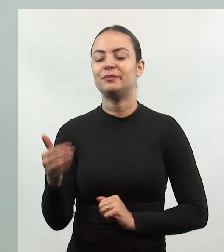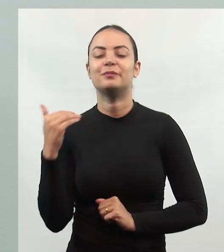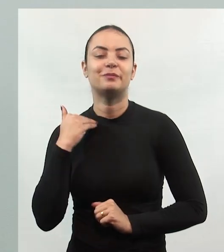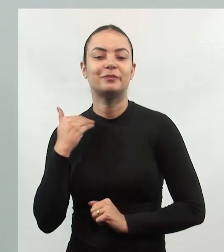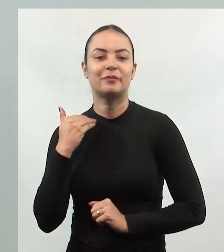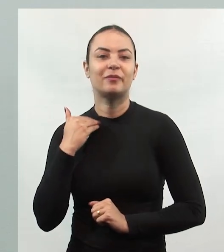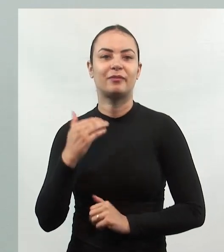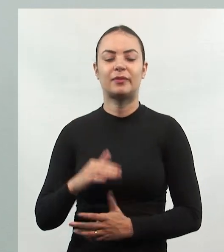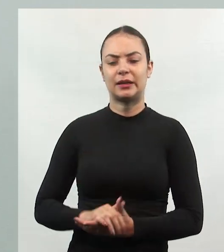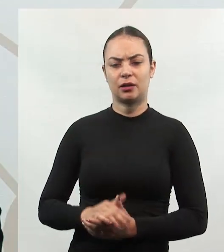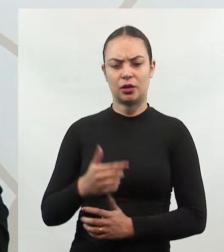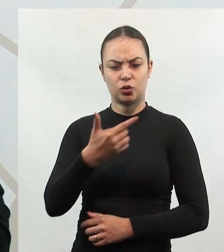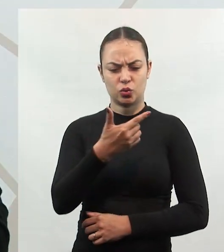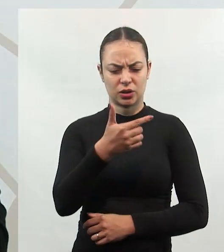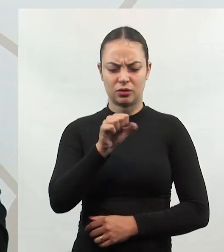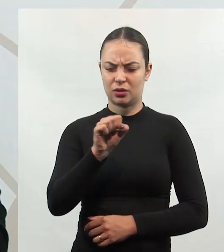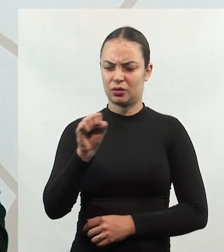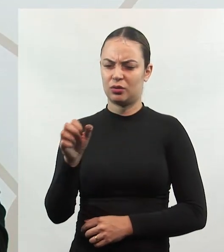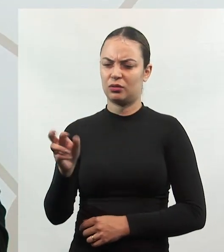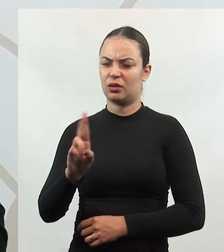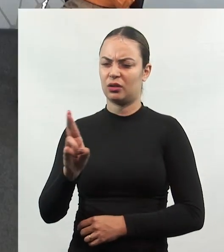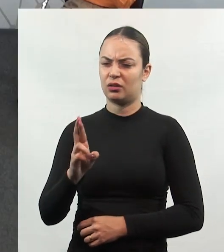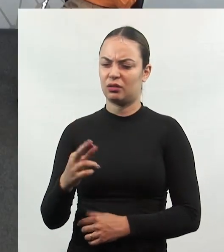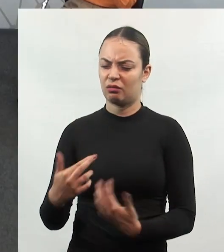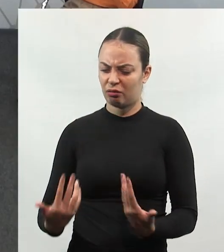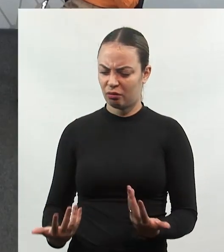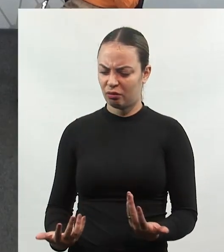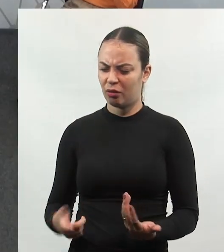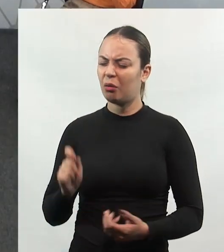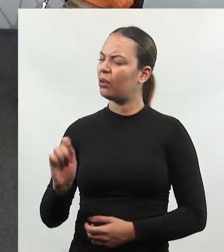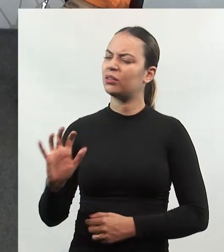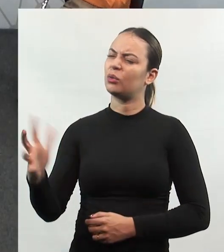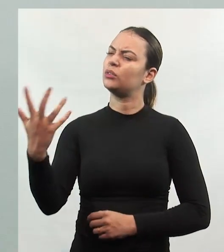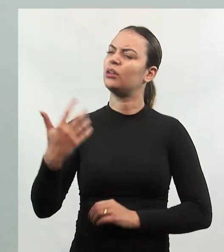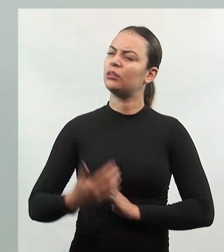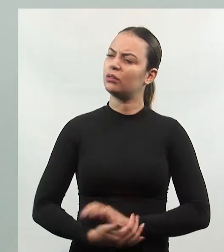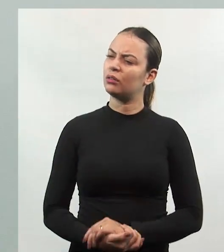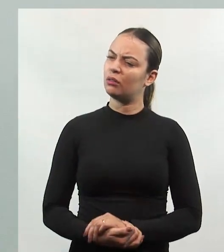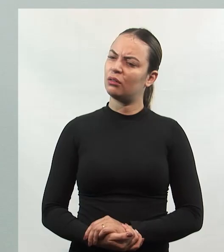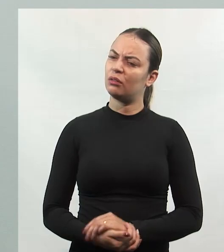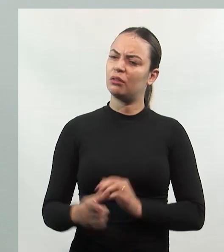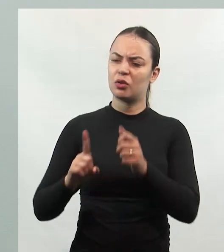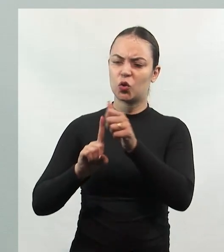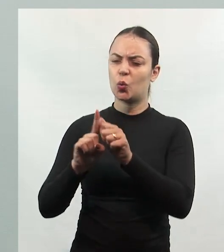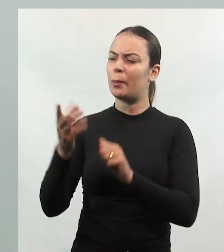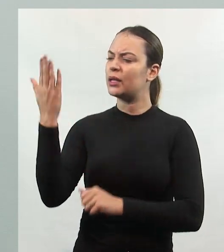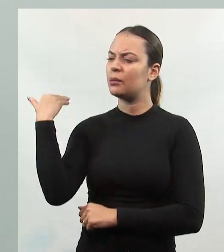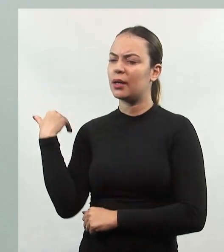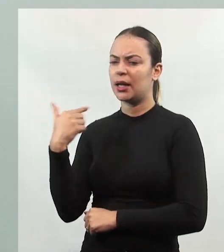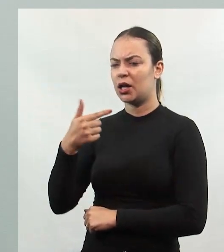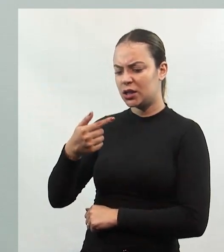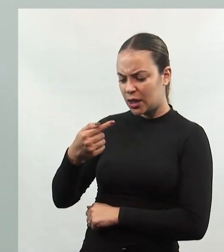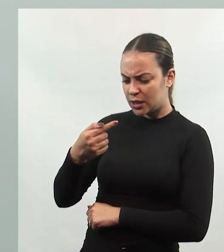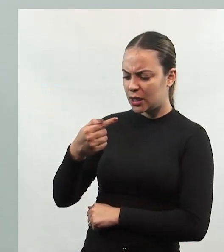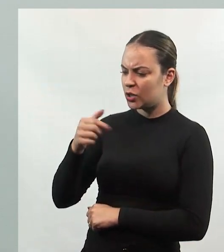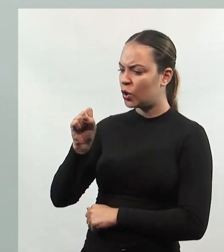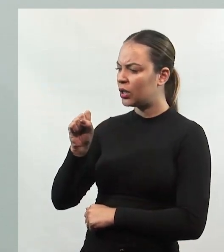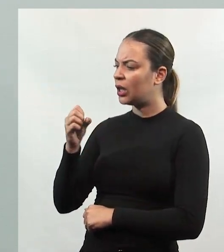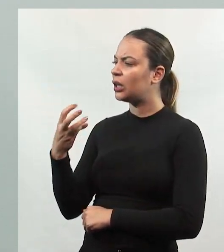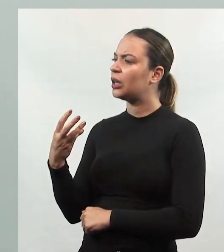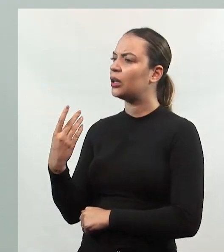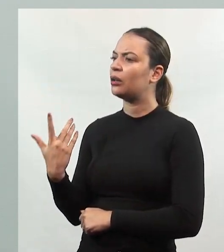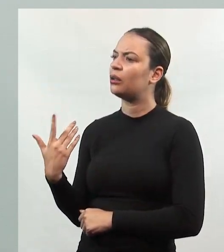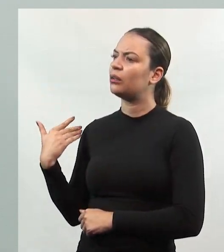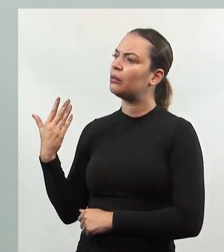esse dinheiro. Fui toda feliz. Aí, quando foi no outro mês, lá vem os 287, eu fui e liguei na